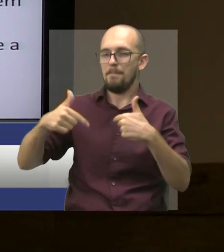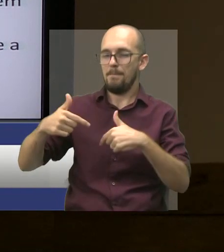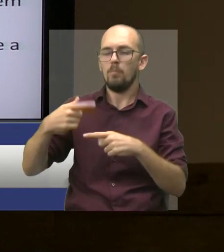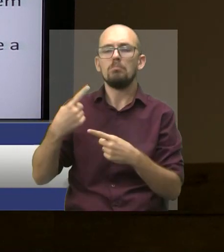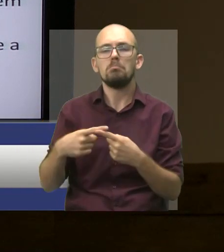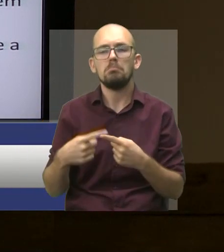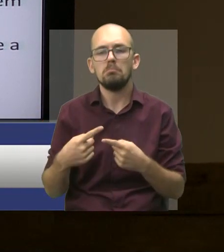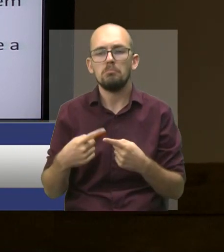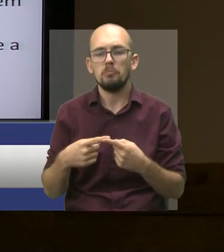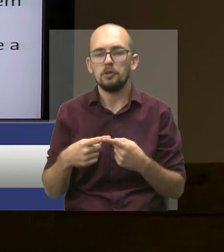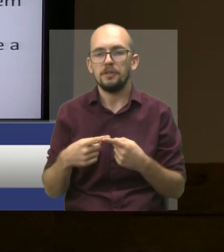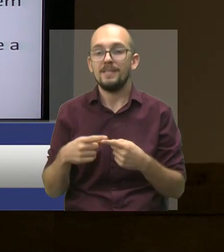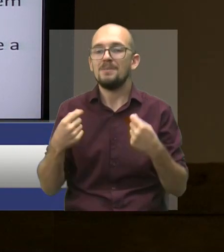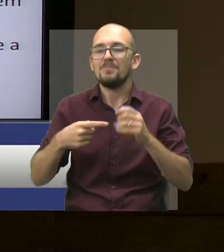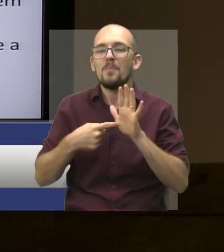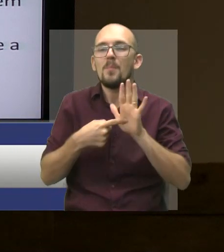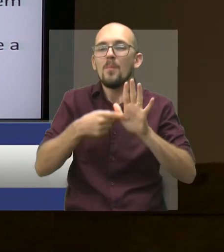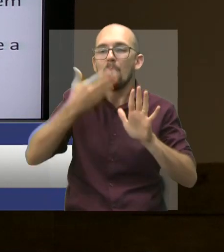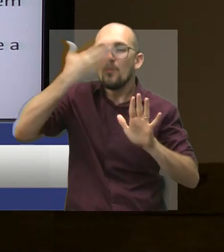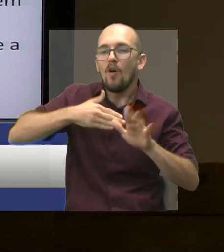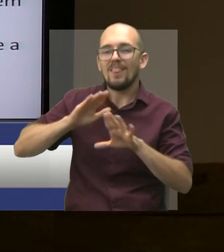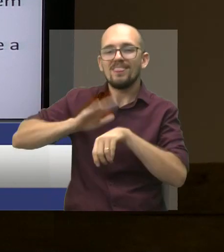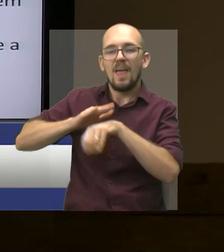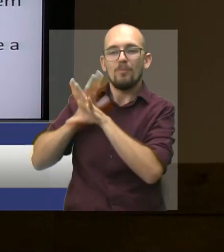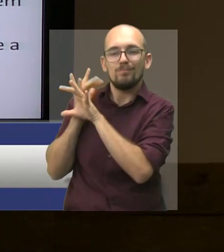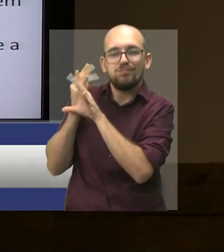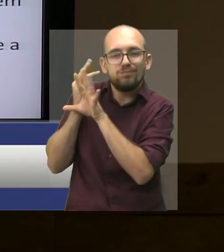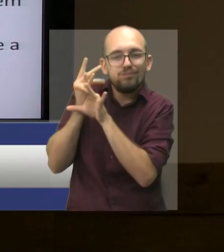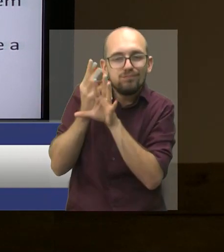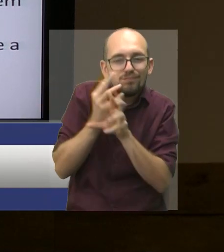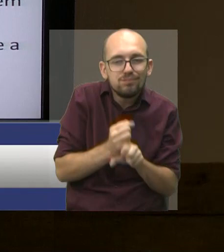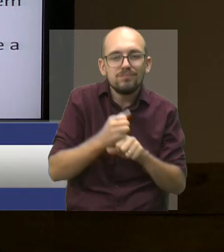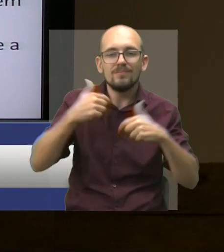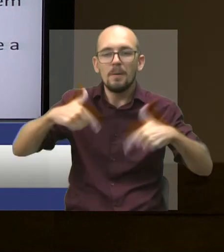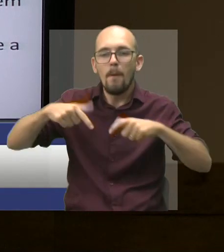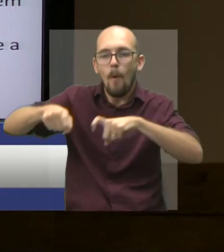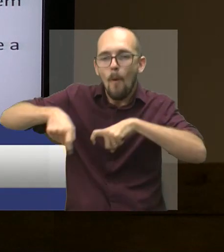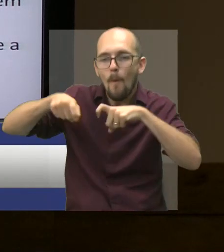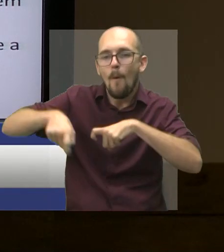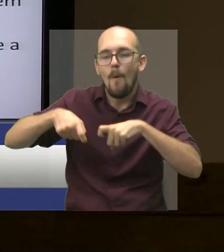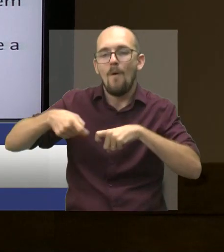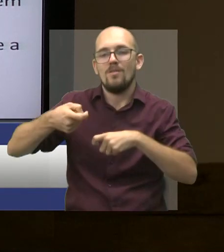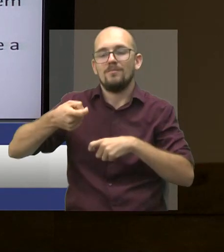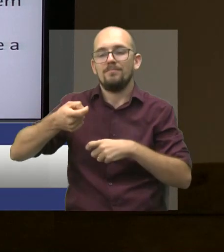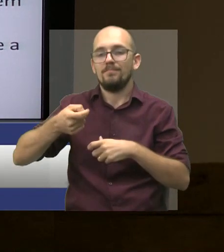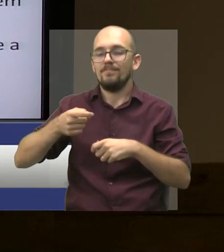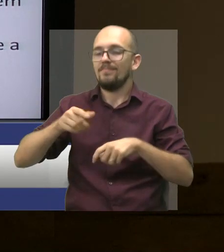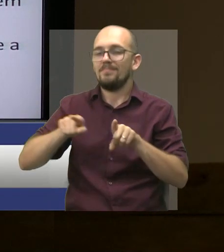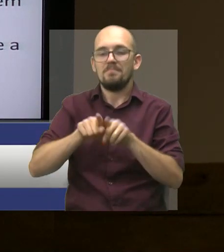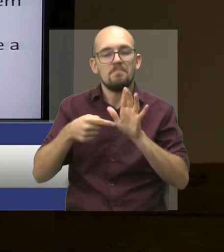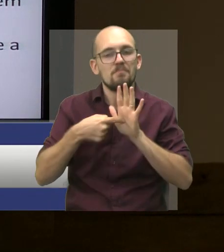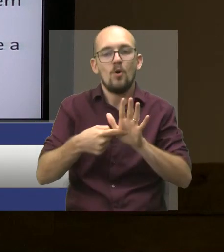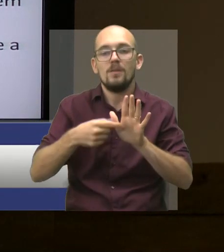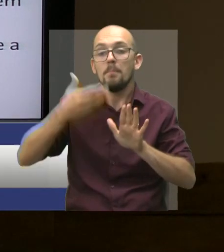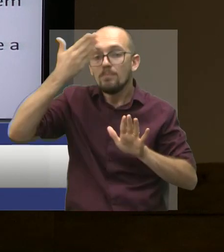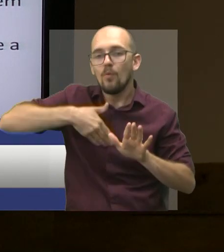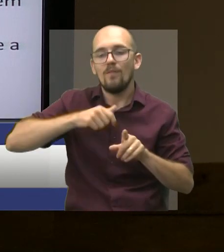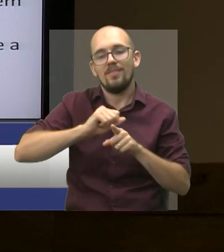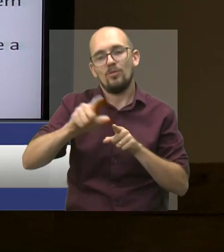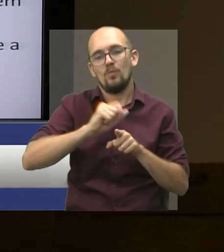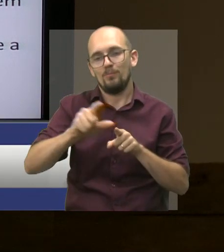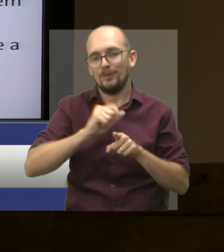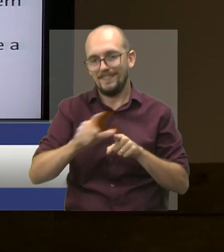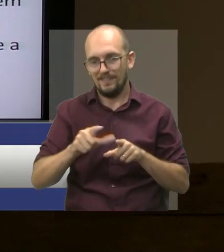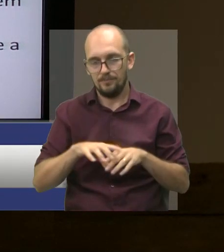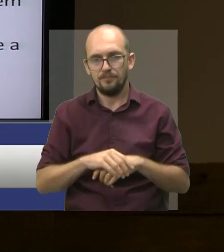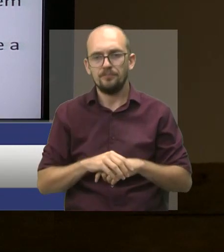Exigindo-se ou a comprovação do tempo e exigindo-se o tempo de contribuição. A proposta dessa